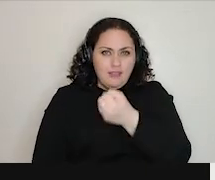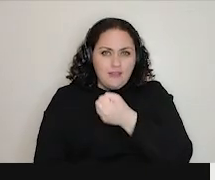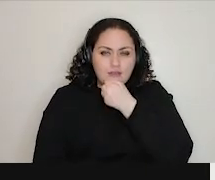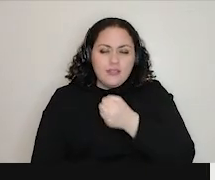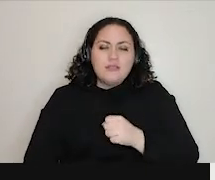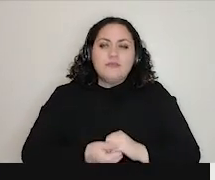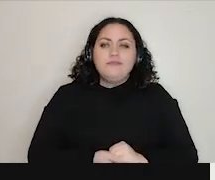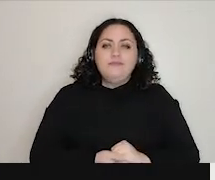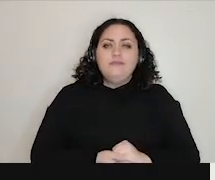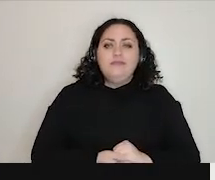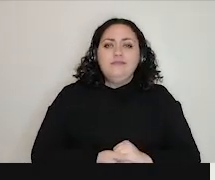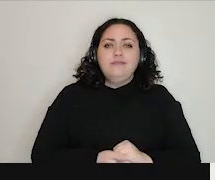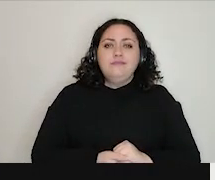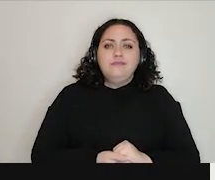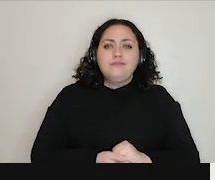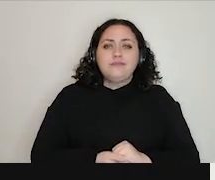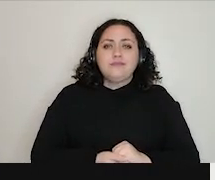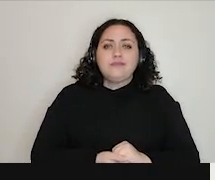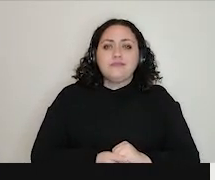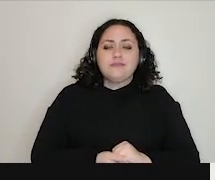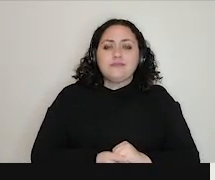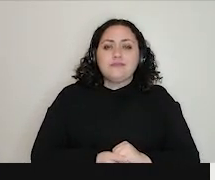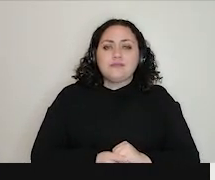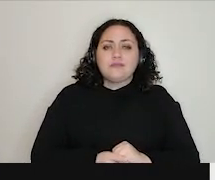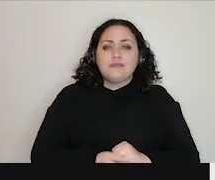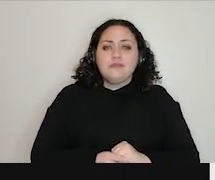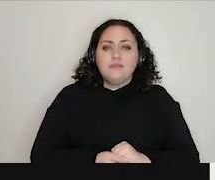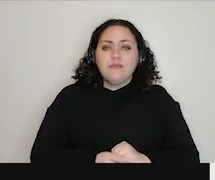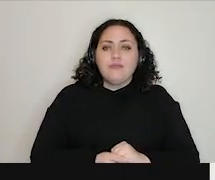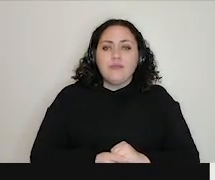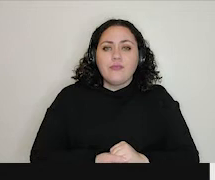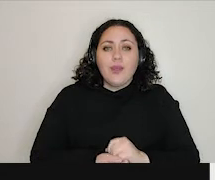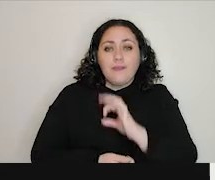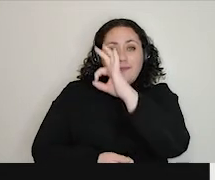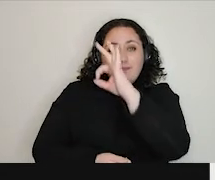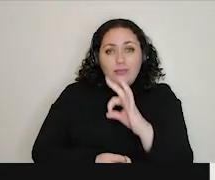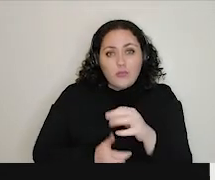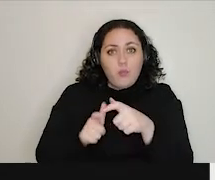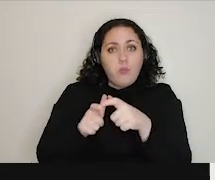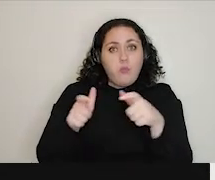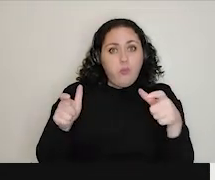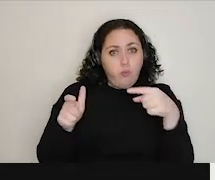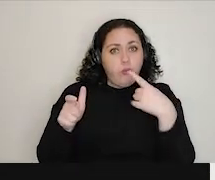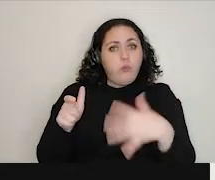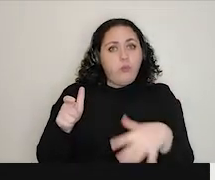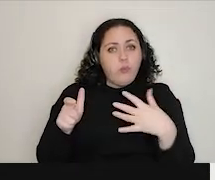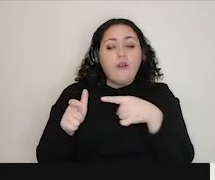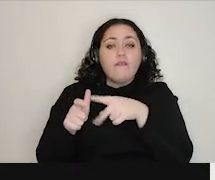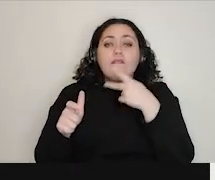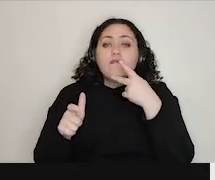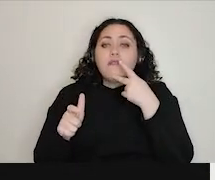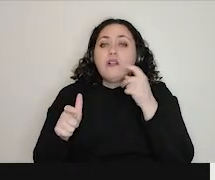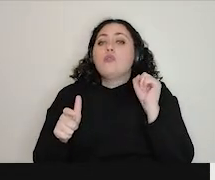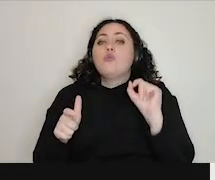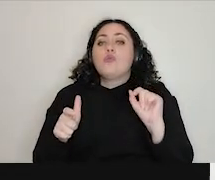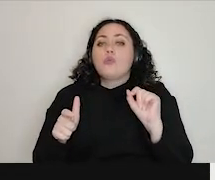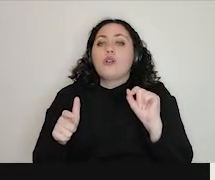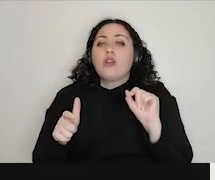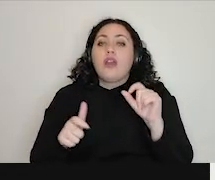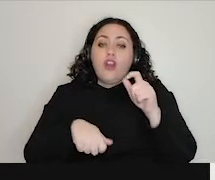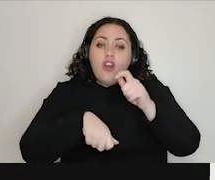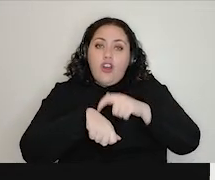Sul. Uma parte bem significativa admitiu que usa, dentro da terapia,